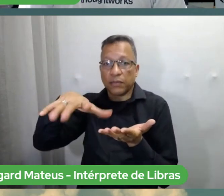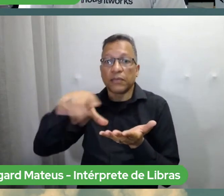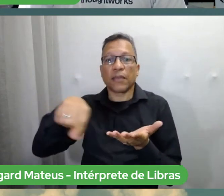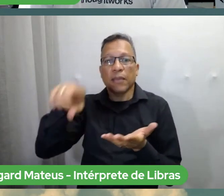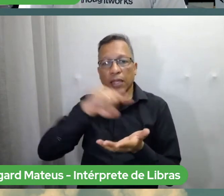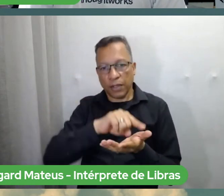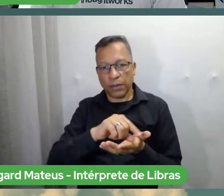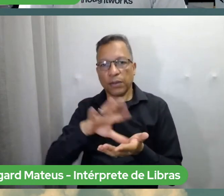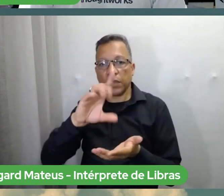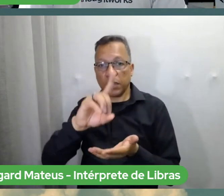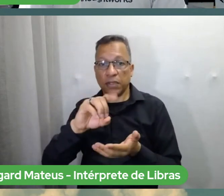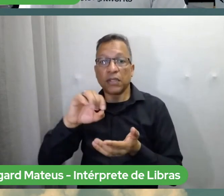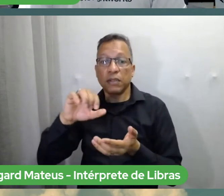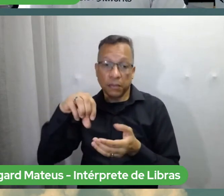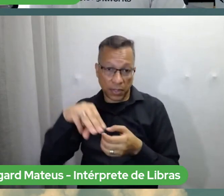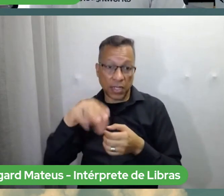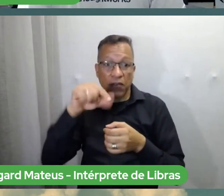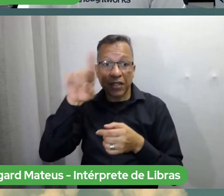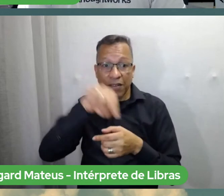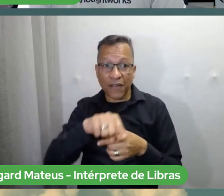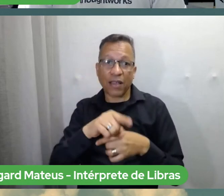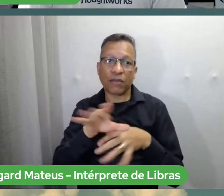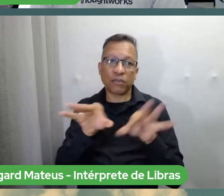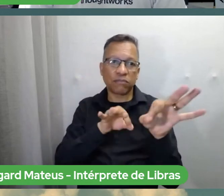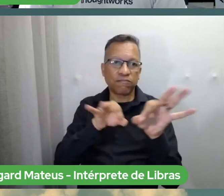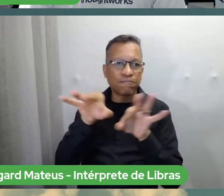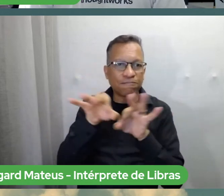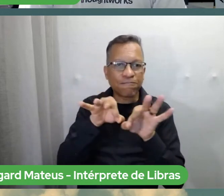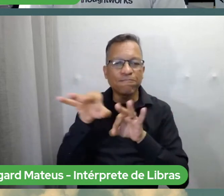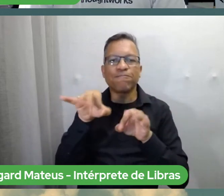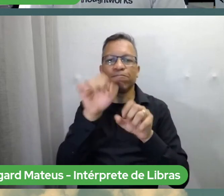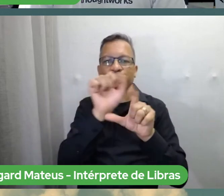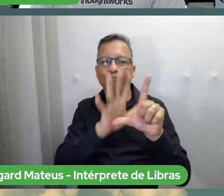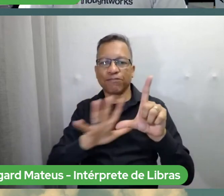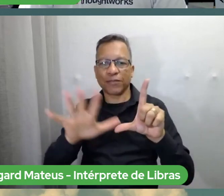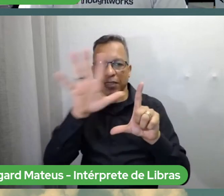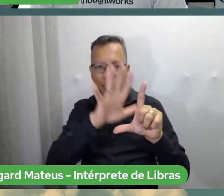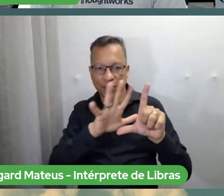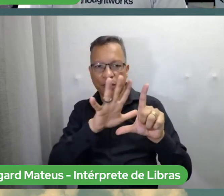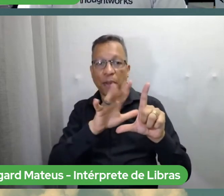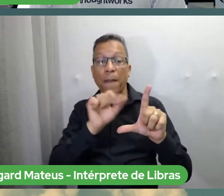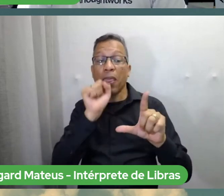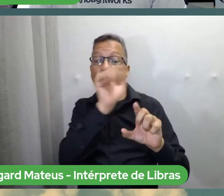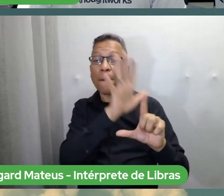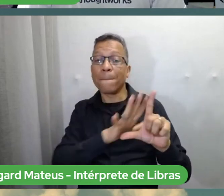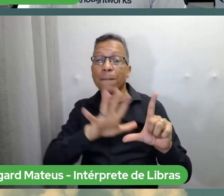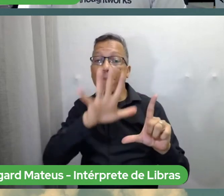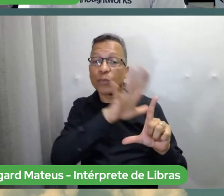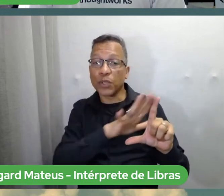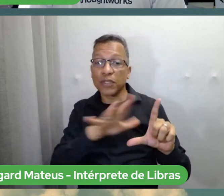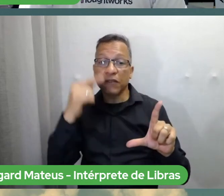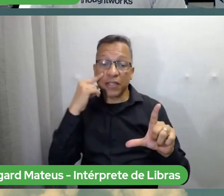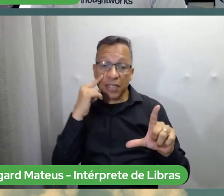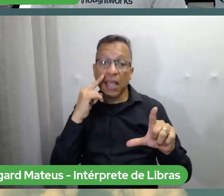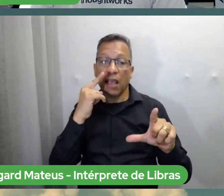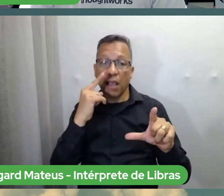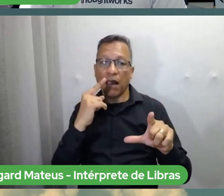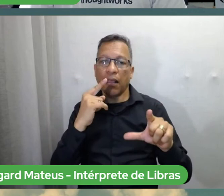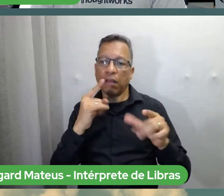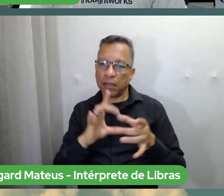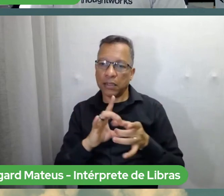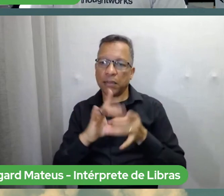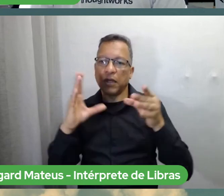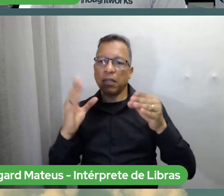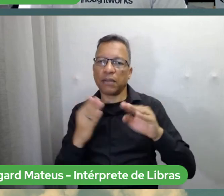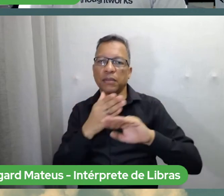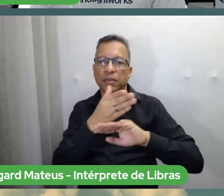como plataforma, mas você vai ter novos mecanismos de plataforma para habilitar o acesso e uso dele. Então, pensando em como é que eu